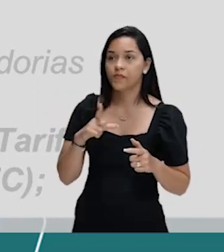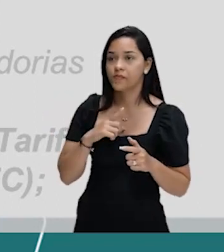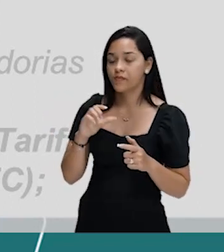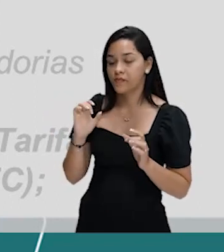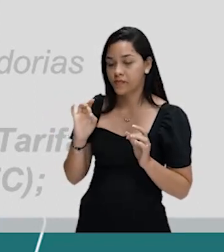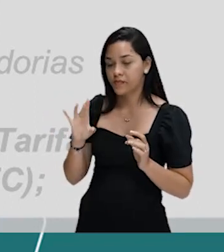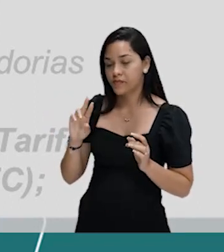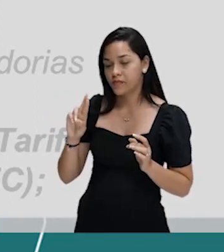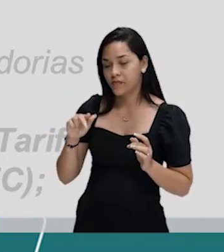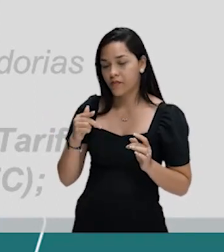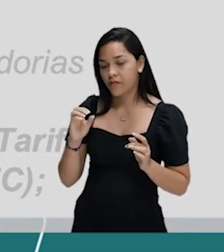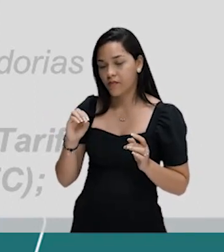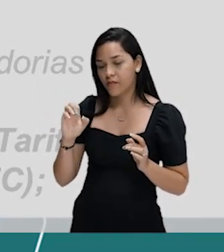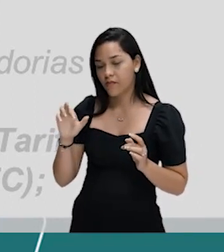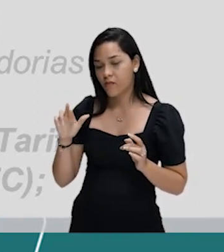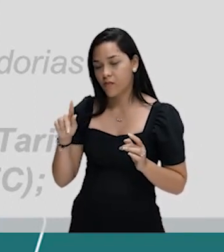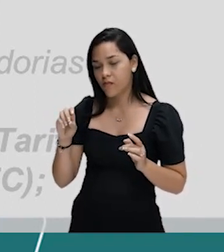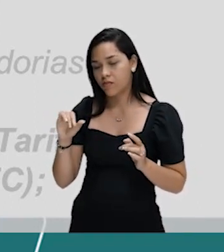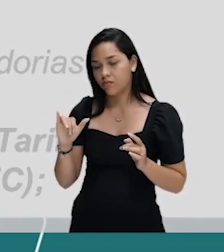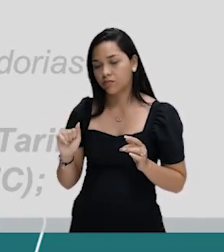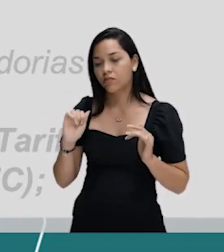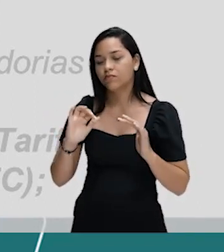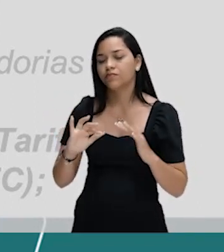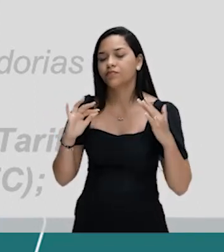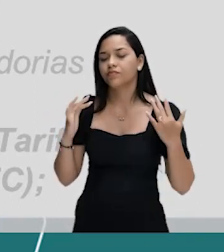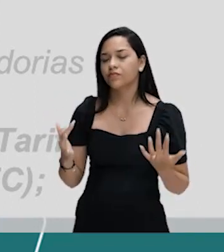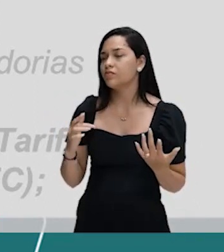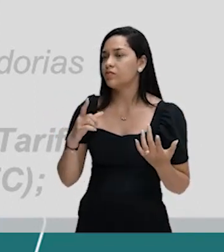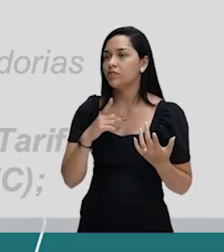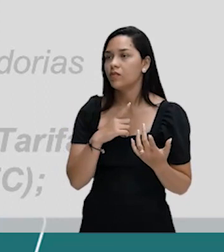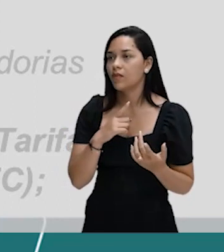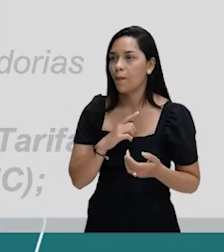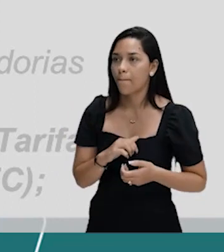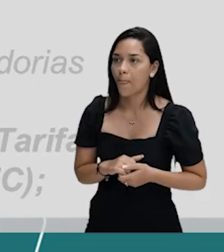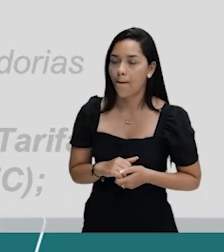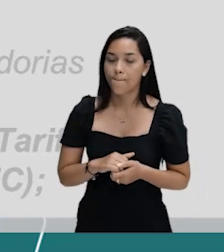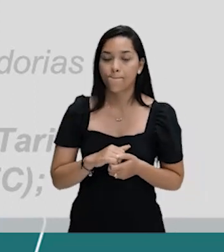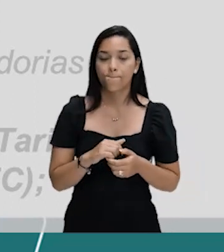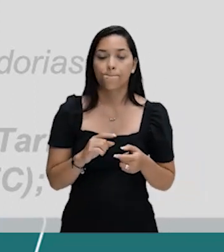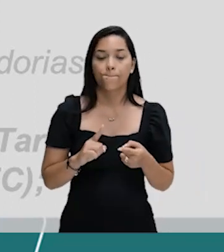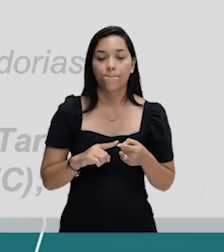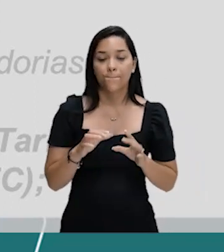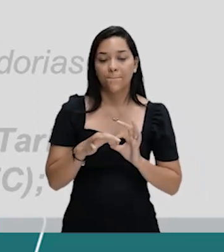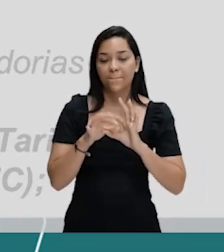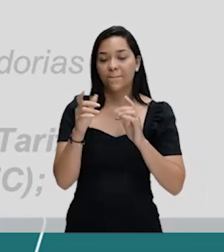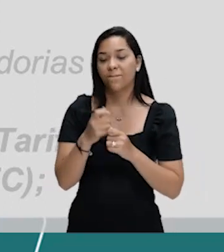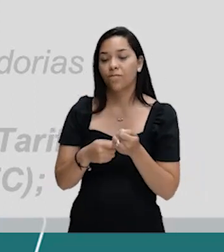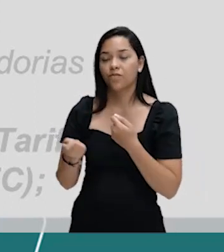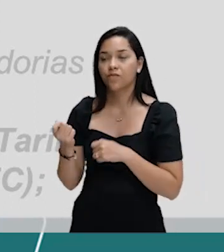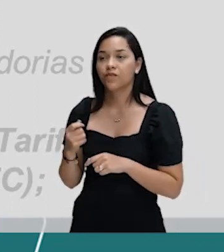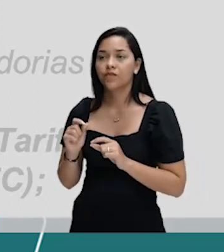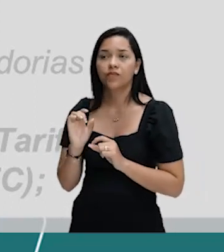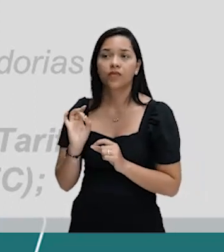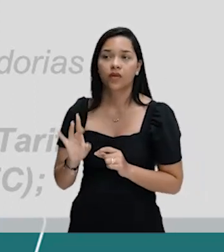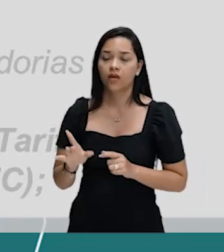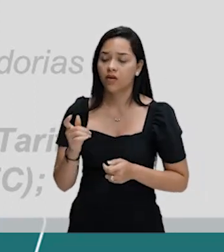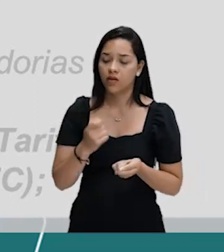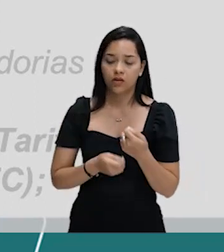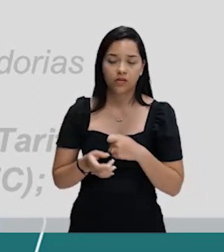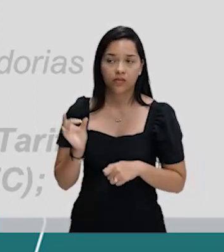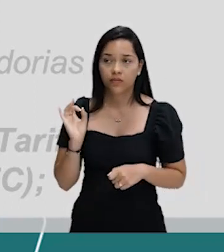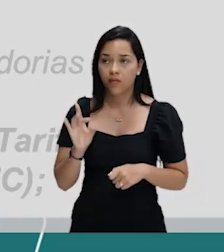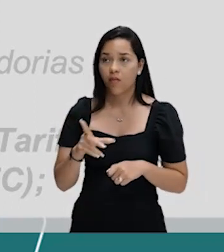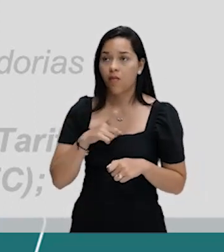União Europeia, tá certo? Qual é a diferença entre elas, Marcos? Muito simples. A zona ou área de livre comércio, ela é puramente econômica, ela só